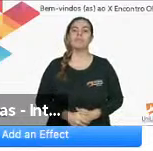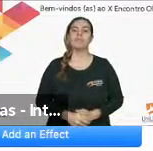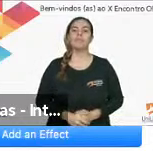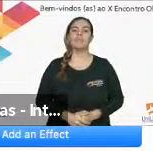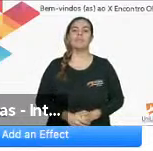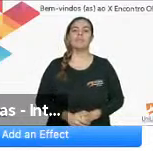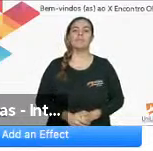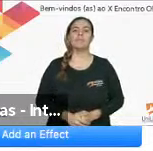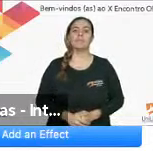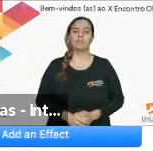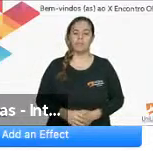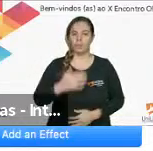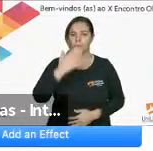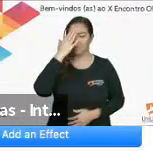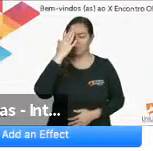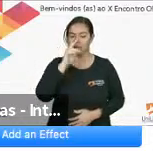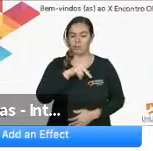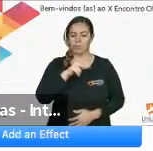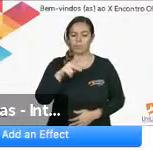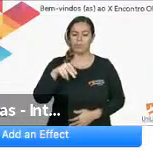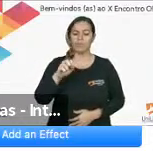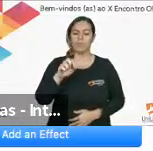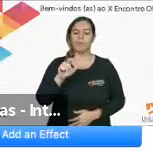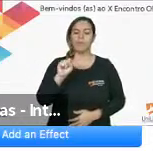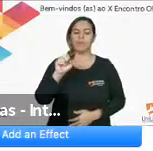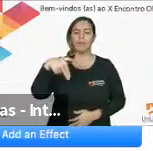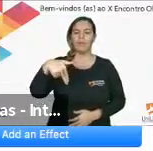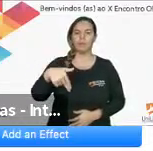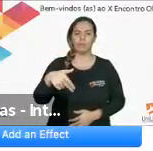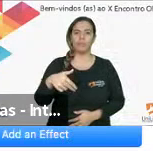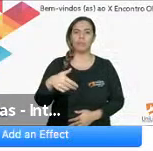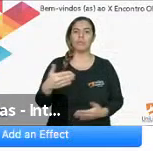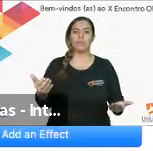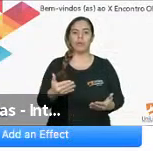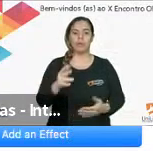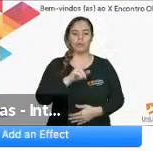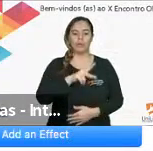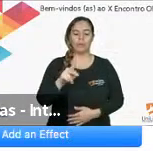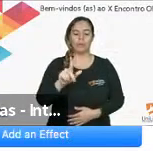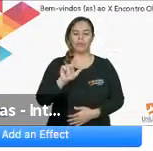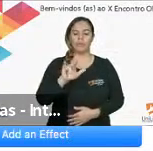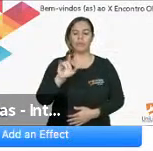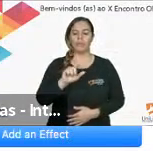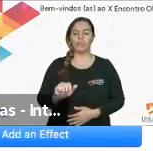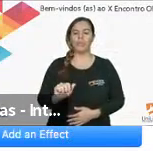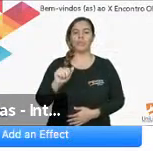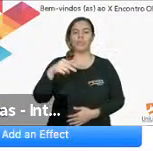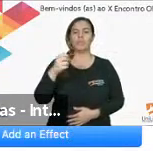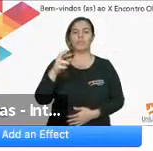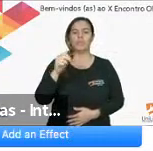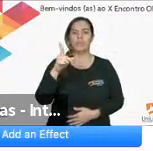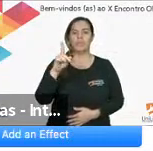Muito obrigada, professor Nelson Vaz. Passamos agora ao professor Luiz Andrade.